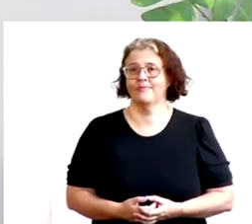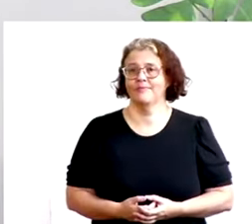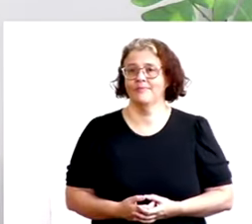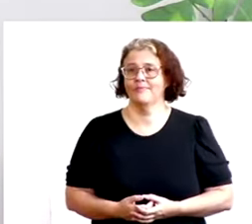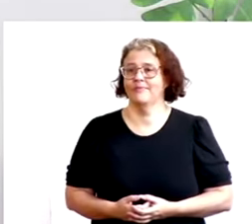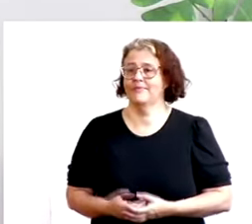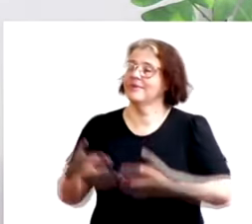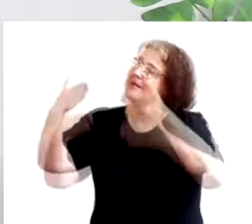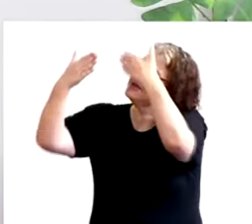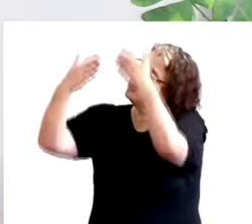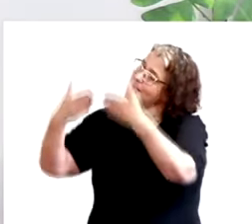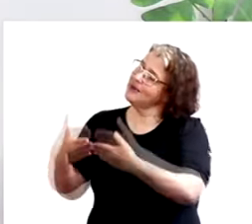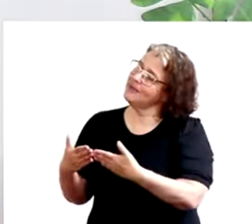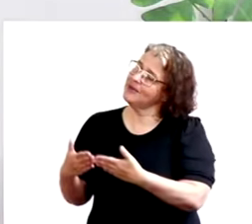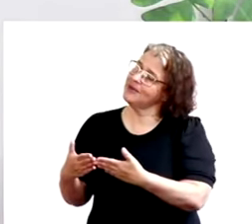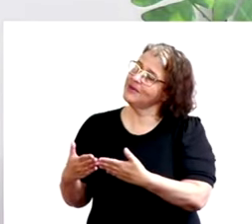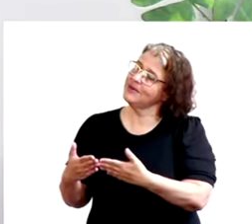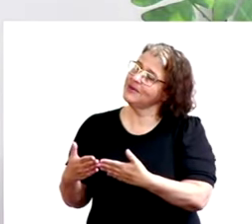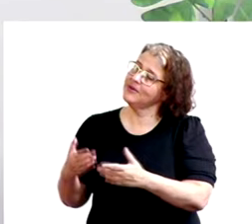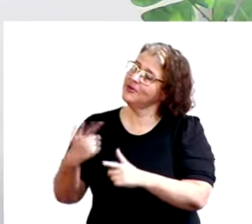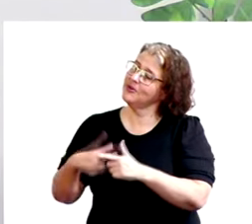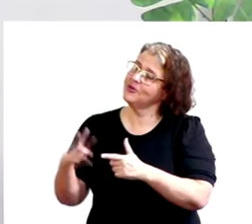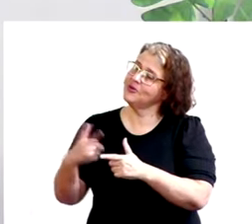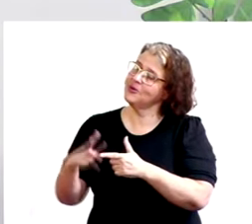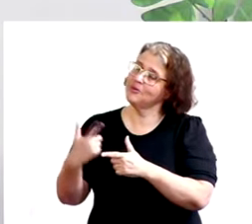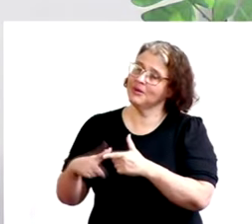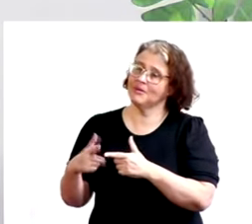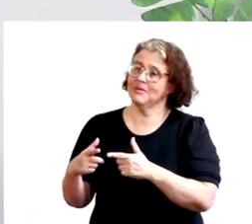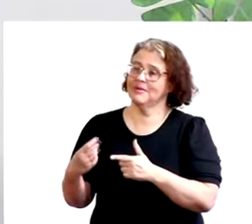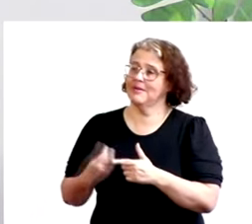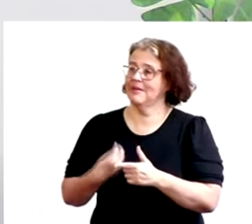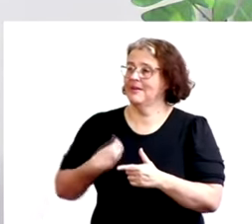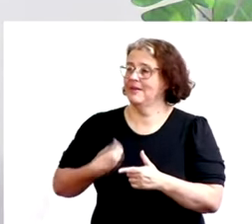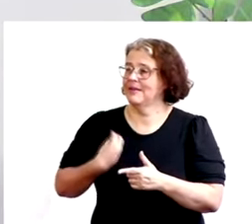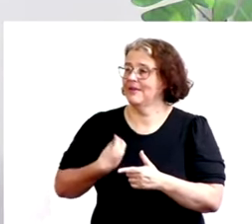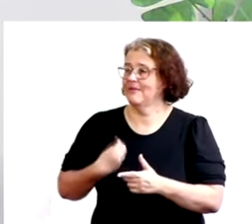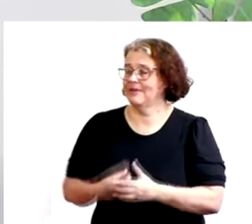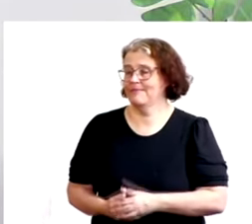diante dos grandes dilemas da vida humana